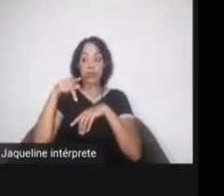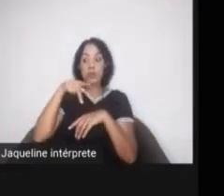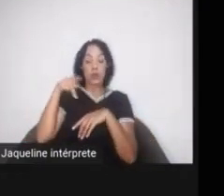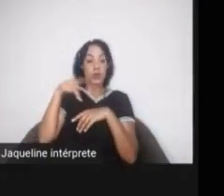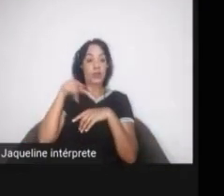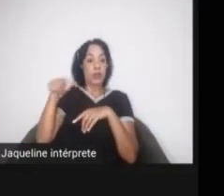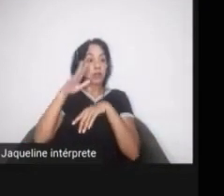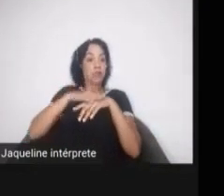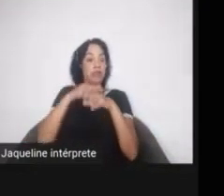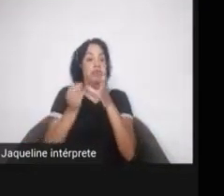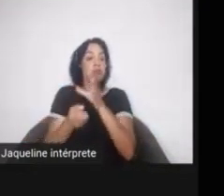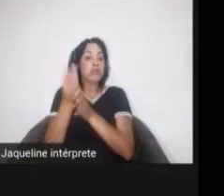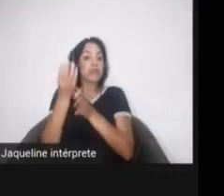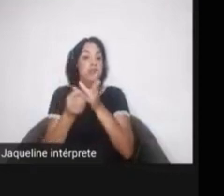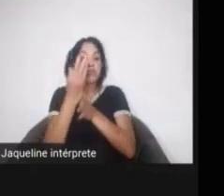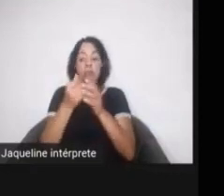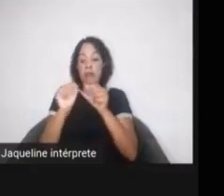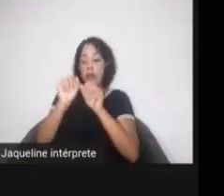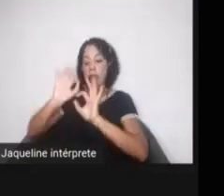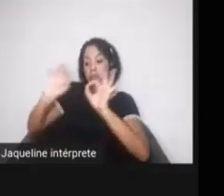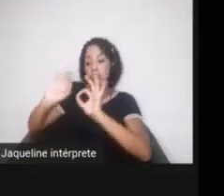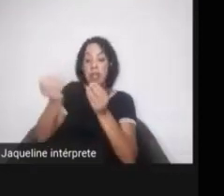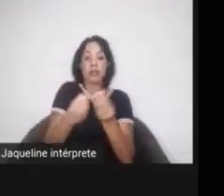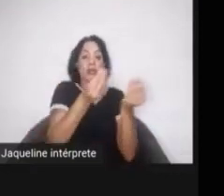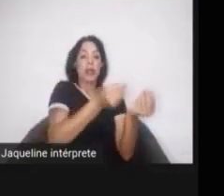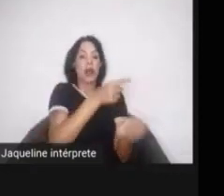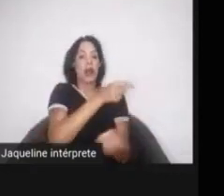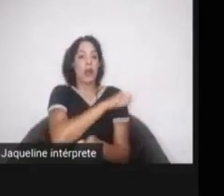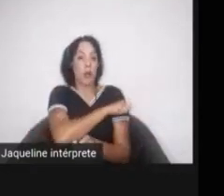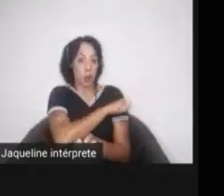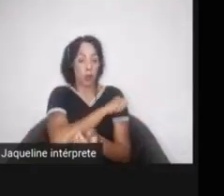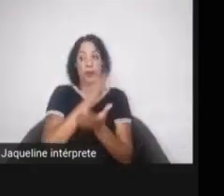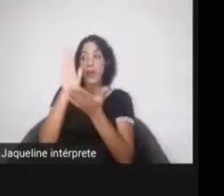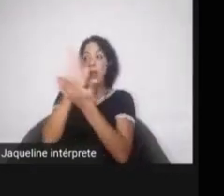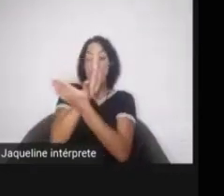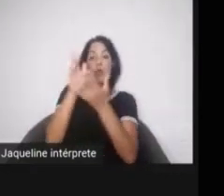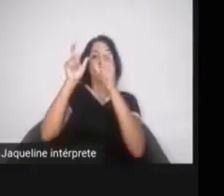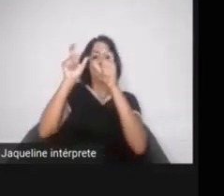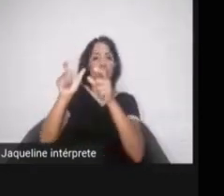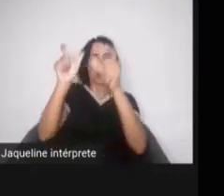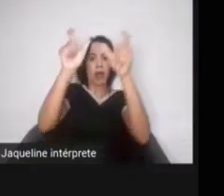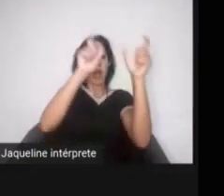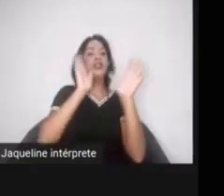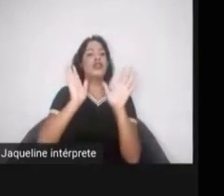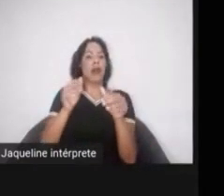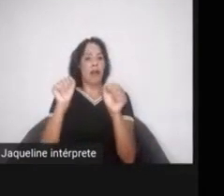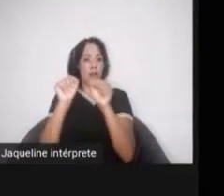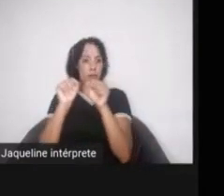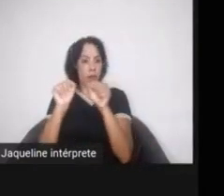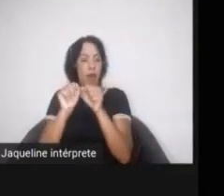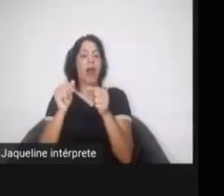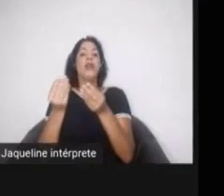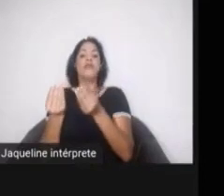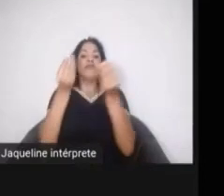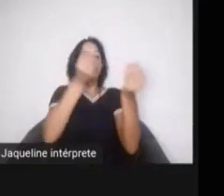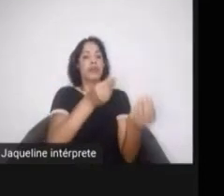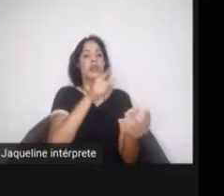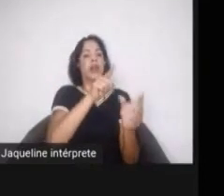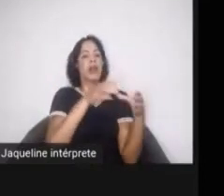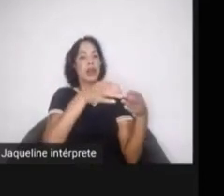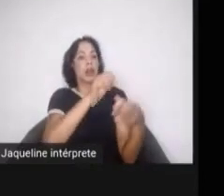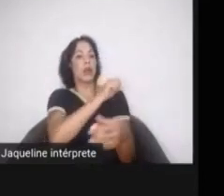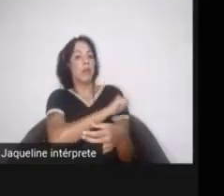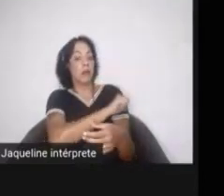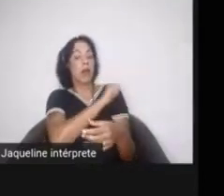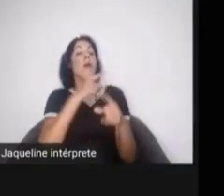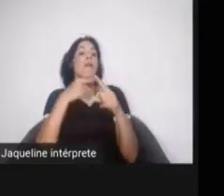e encaminhar para o aluno, alguns locais estão fazendo, encaminhando, né, para as equipes de enfermagem, podendo essas crianças